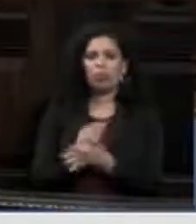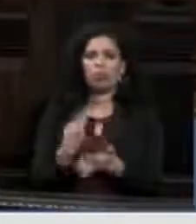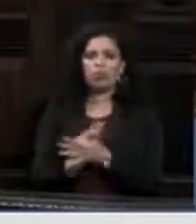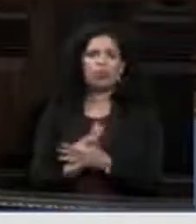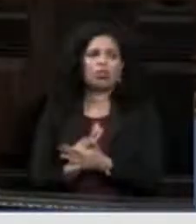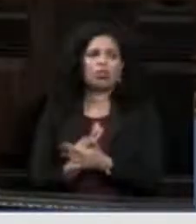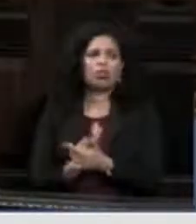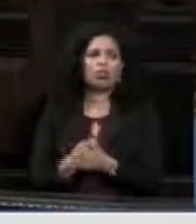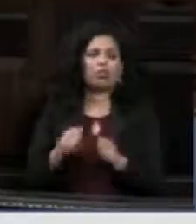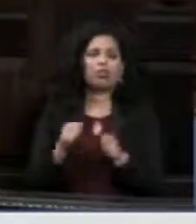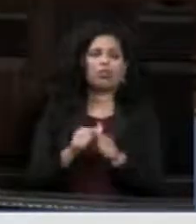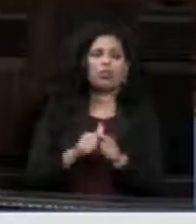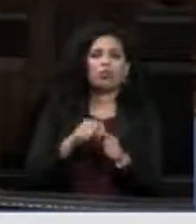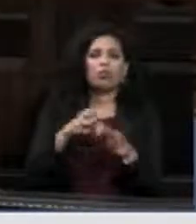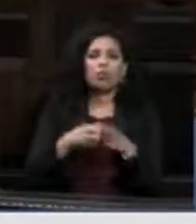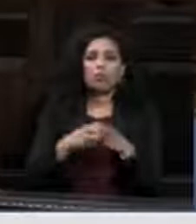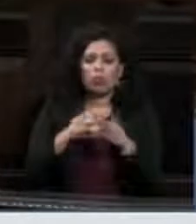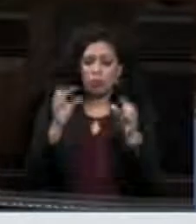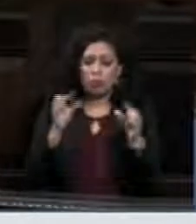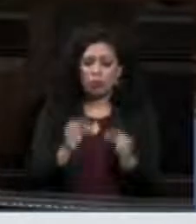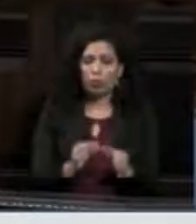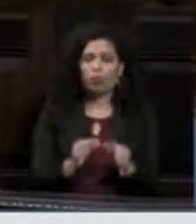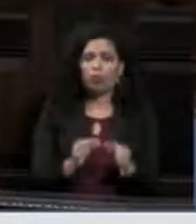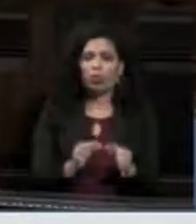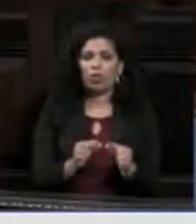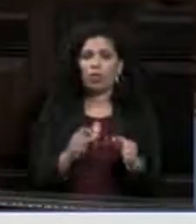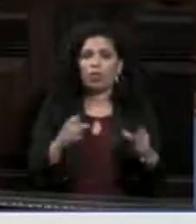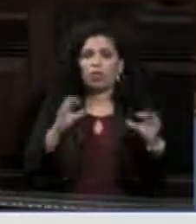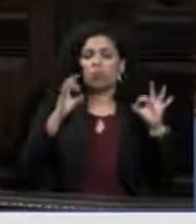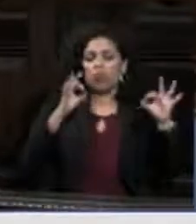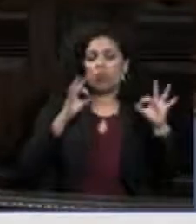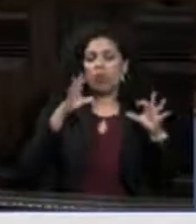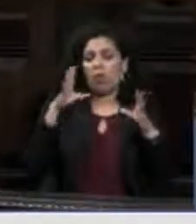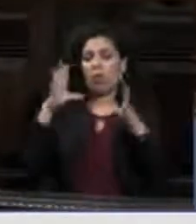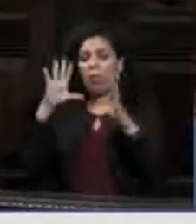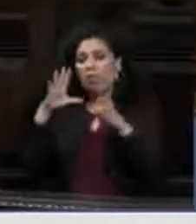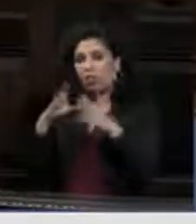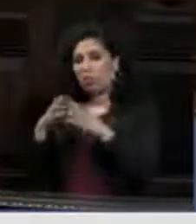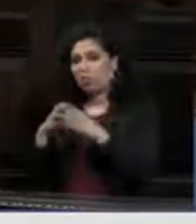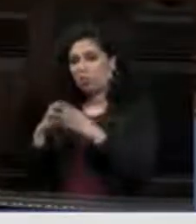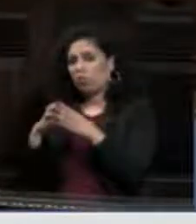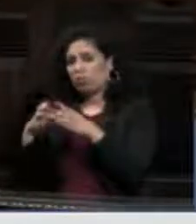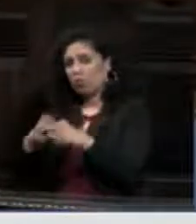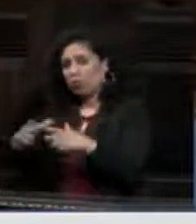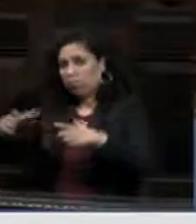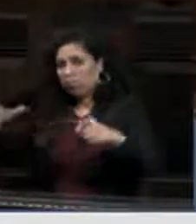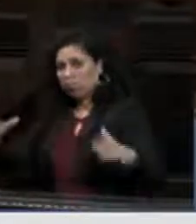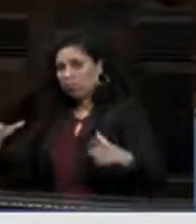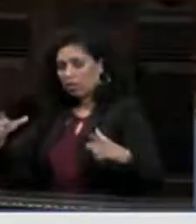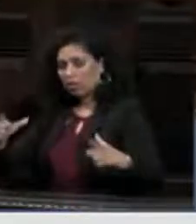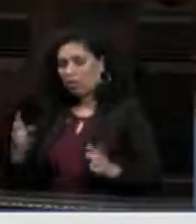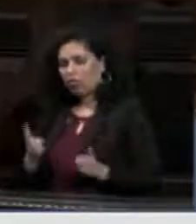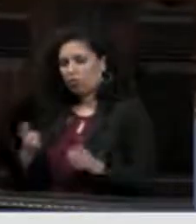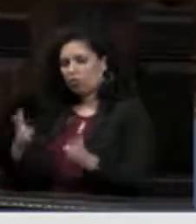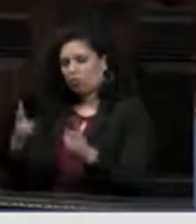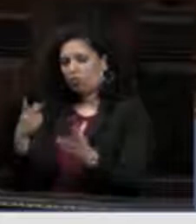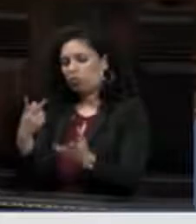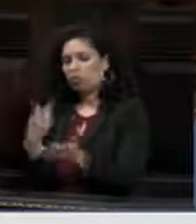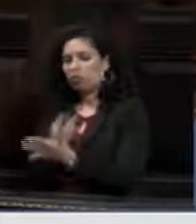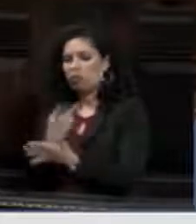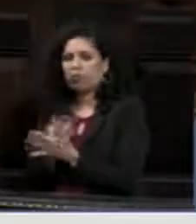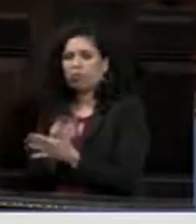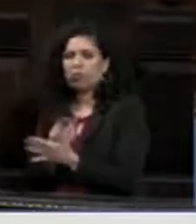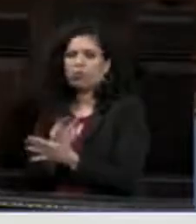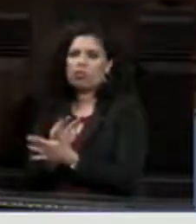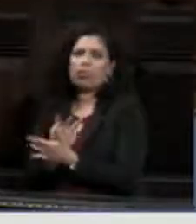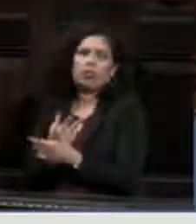uma parcela minoritária usufrua de privilégios. Por isso, reitero o meu pedido de trazer à pauta o nosso